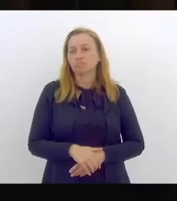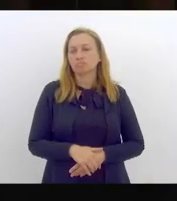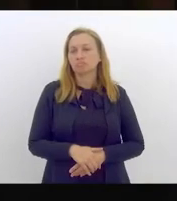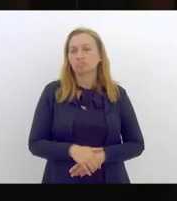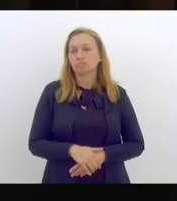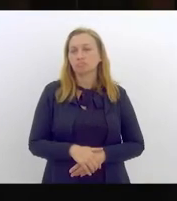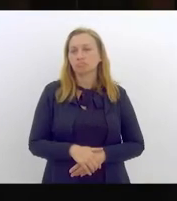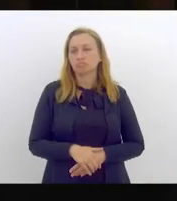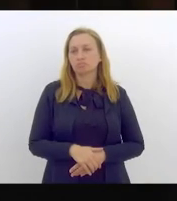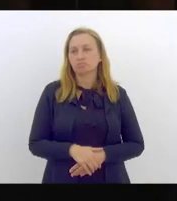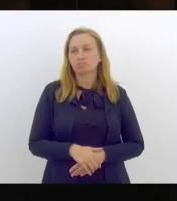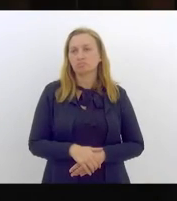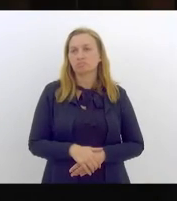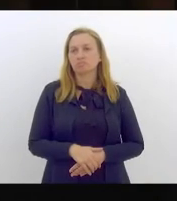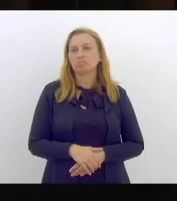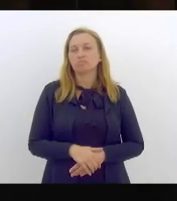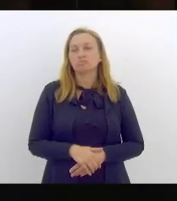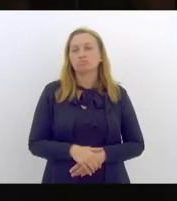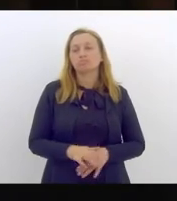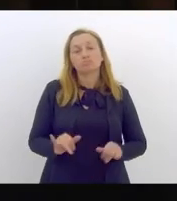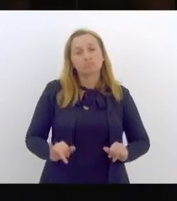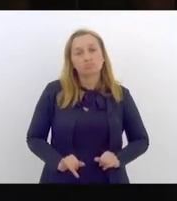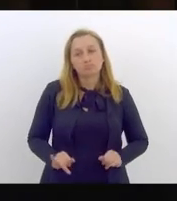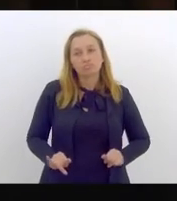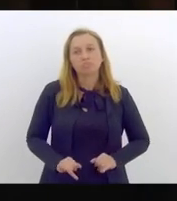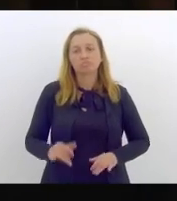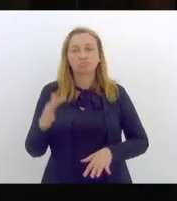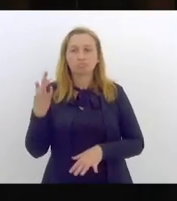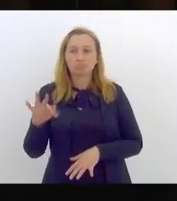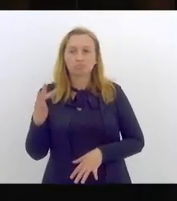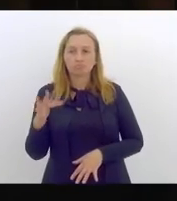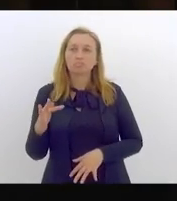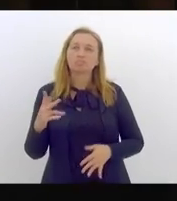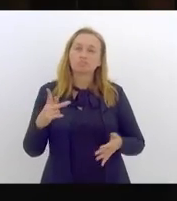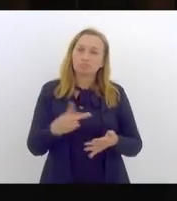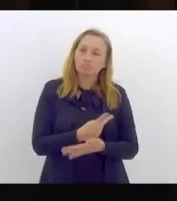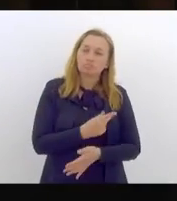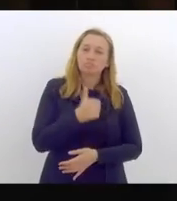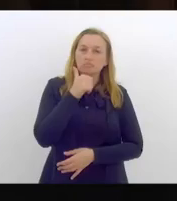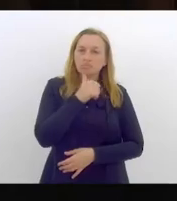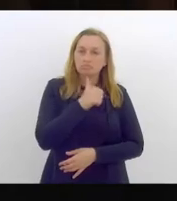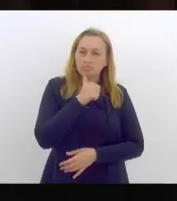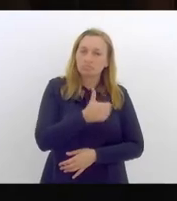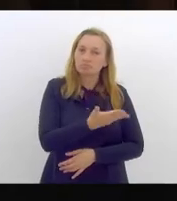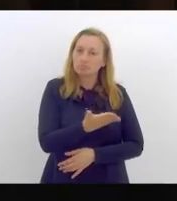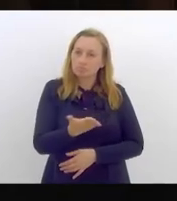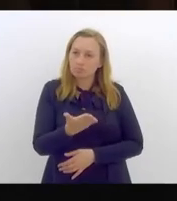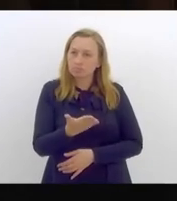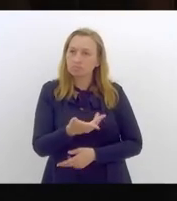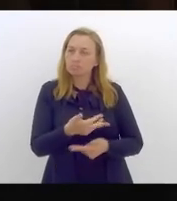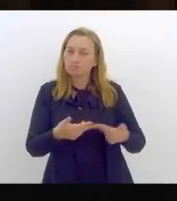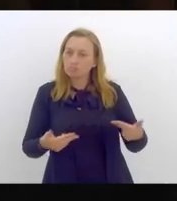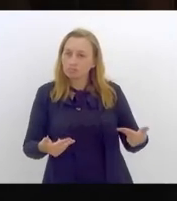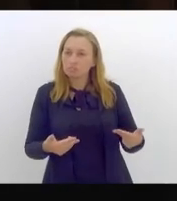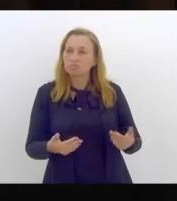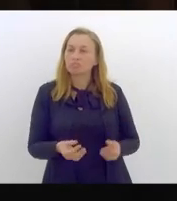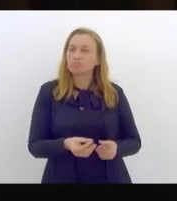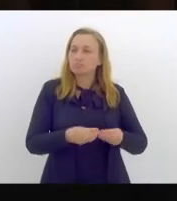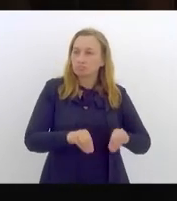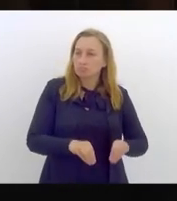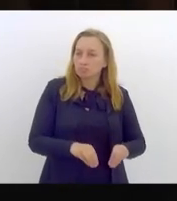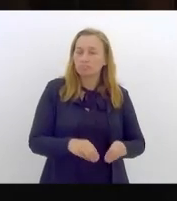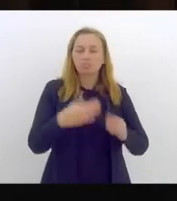minimizando os depoimentos de dor e sofrimento causado a essas mulheres que tiveram vários danos, não